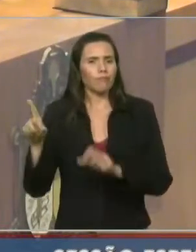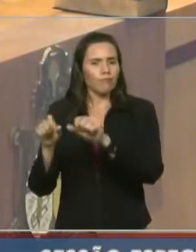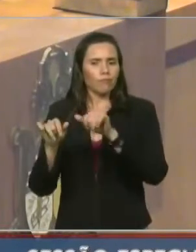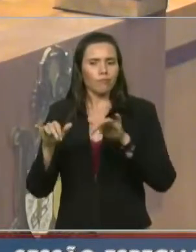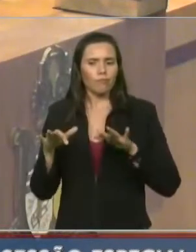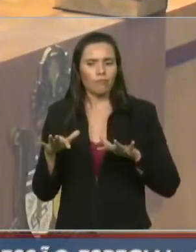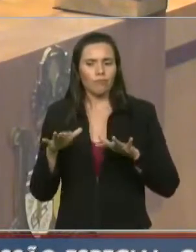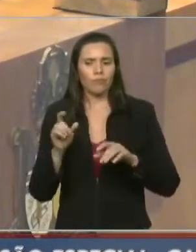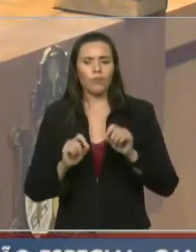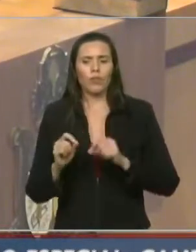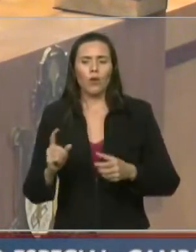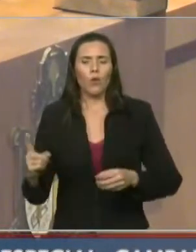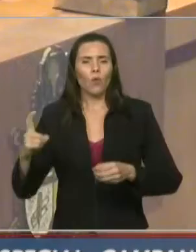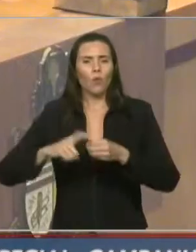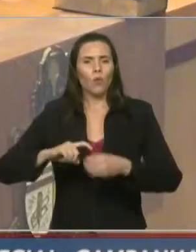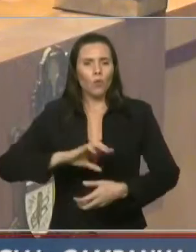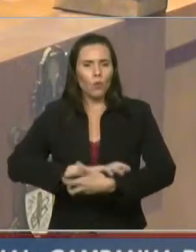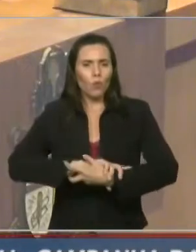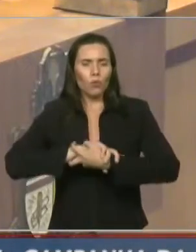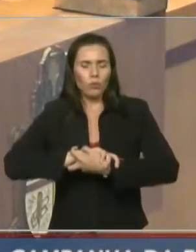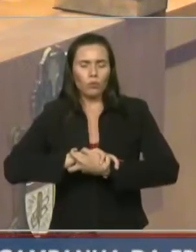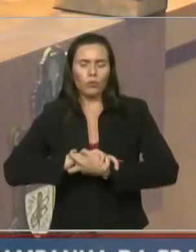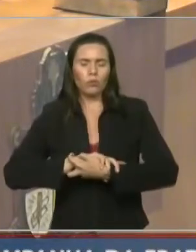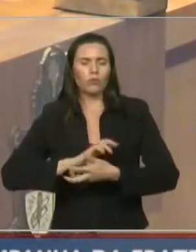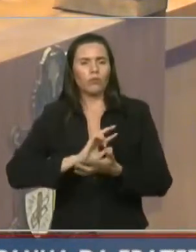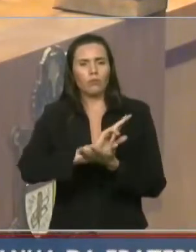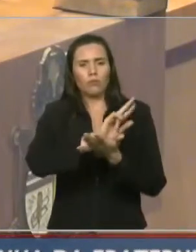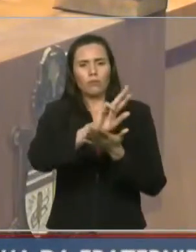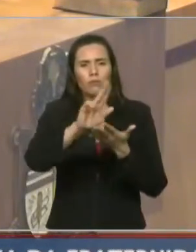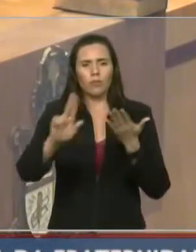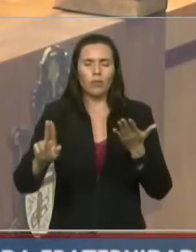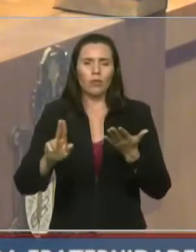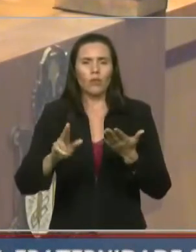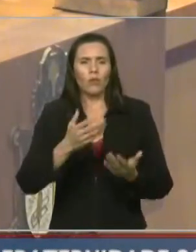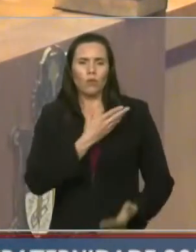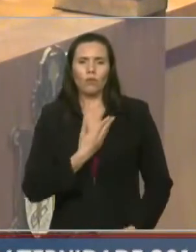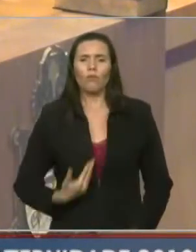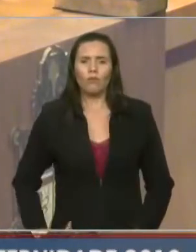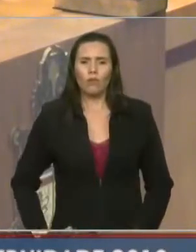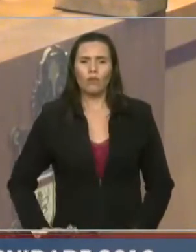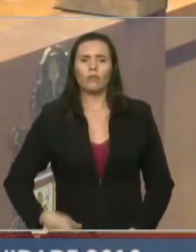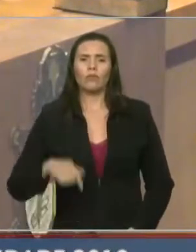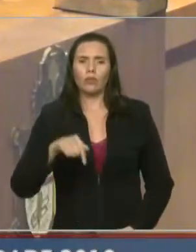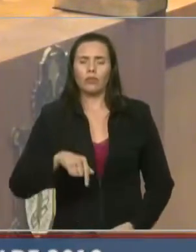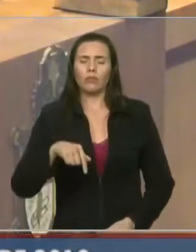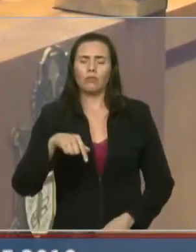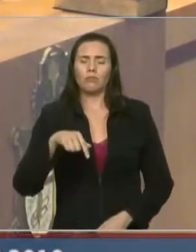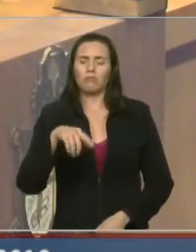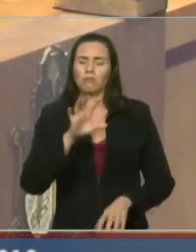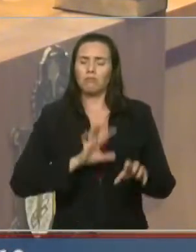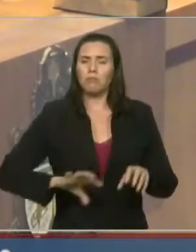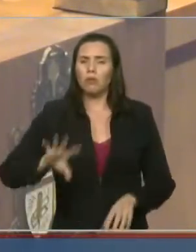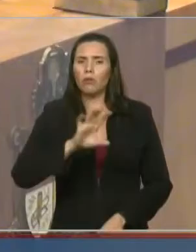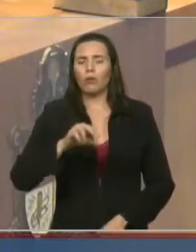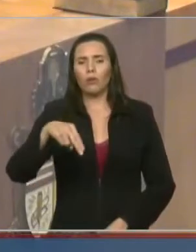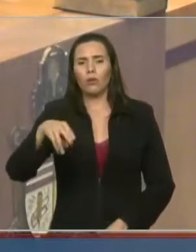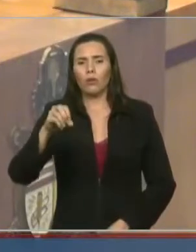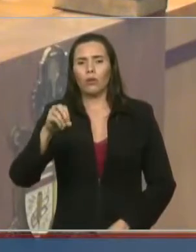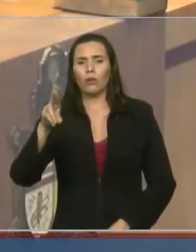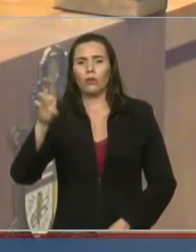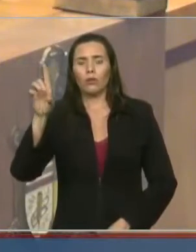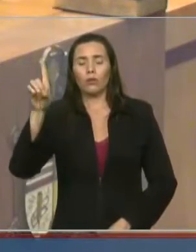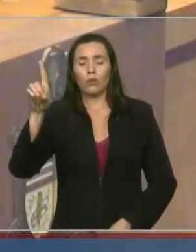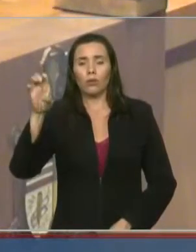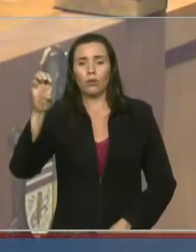consórcio entre vários governadores do Nordeste que estarão aqui no Maranhão a partir das 14 horas no Palácio dos